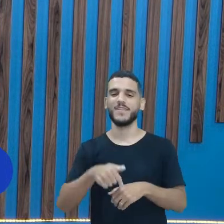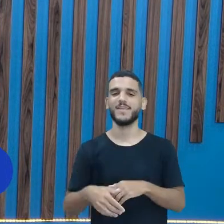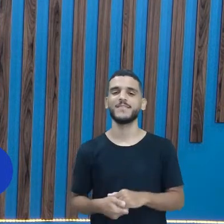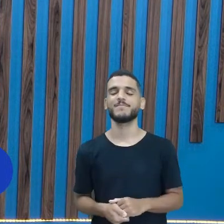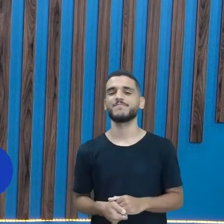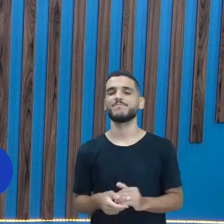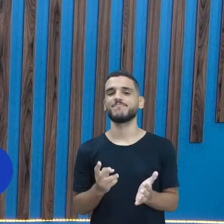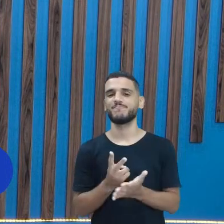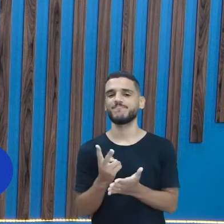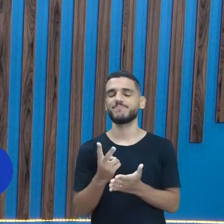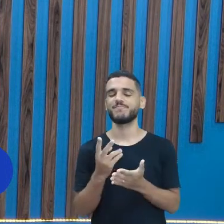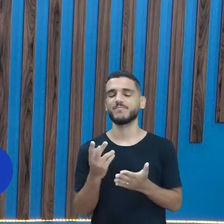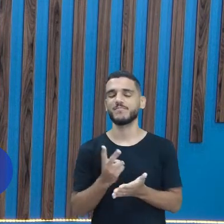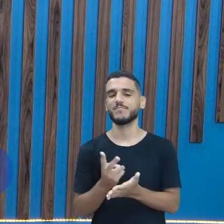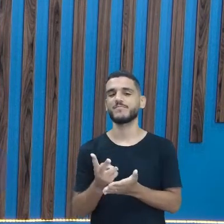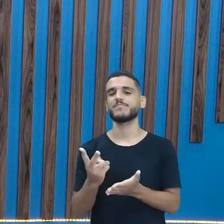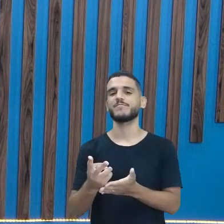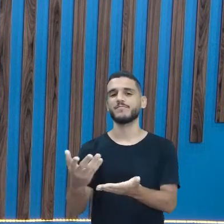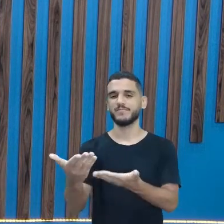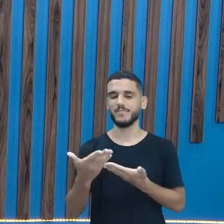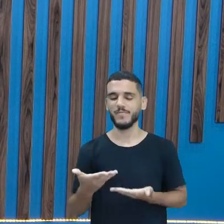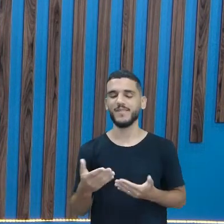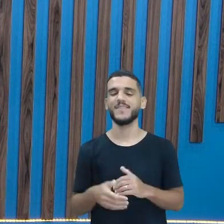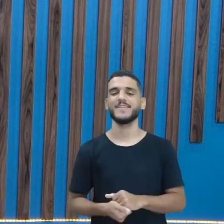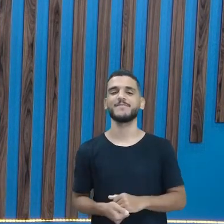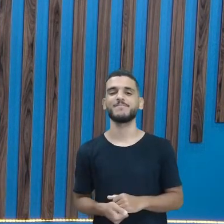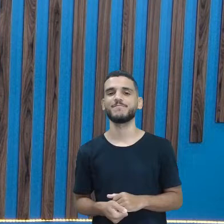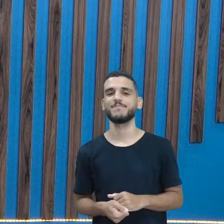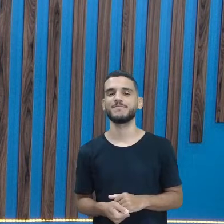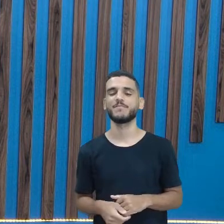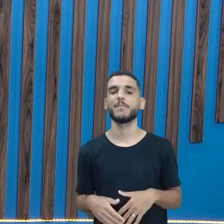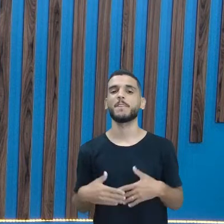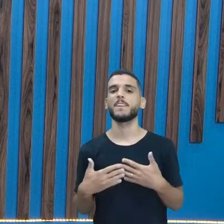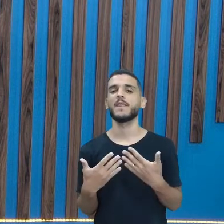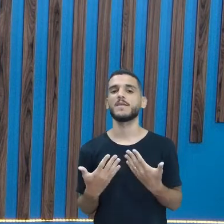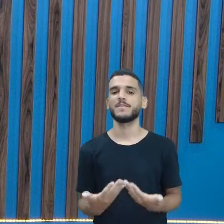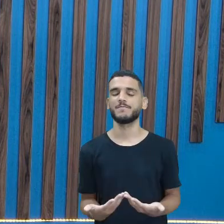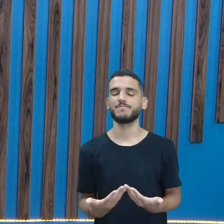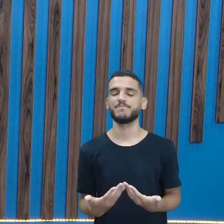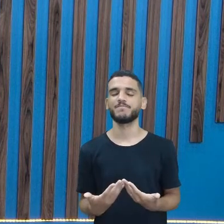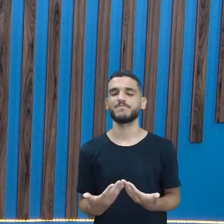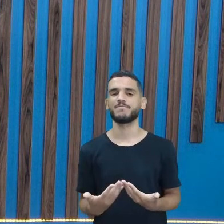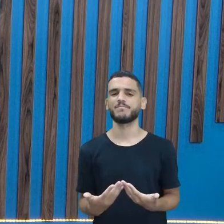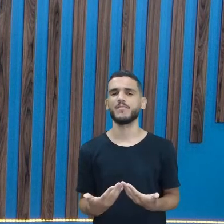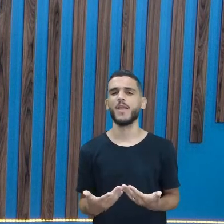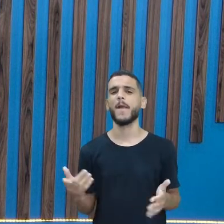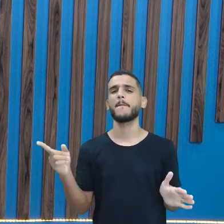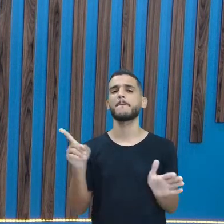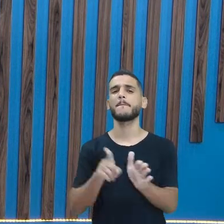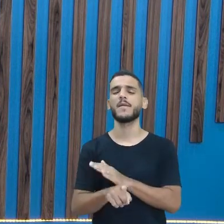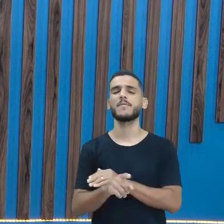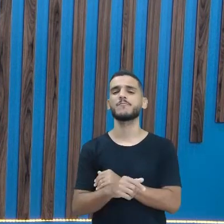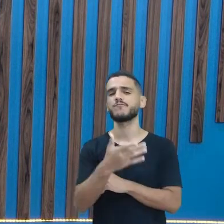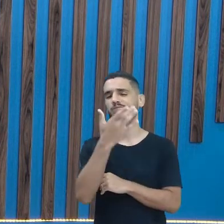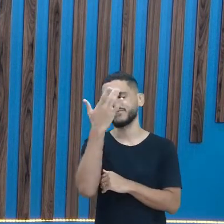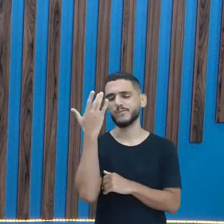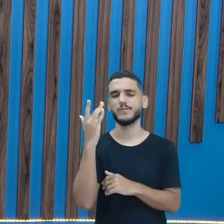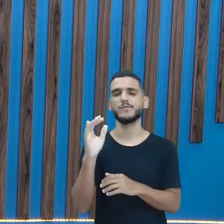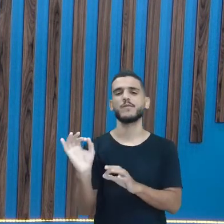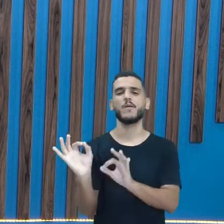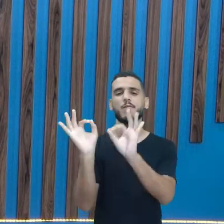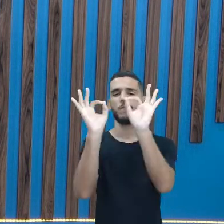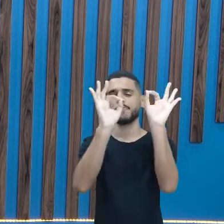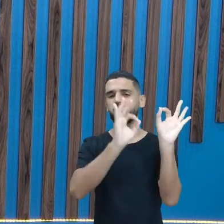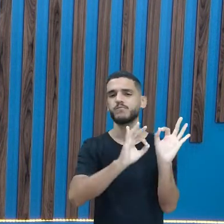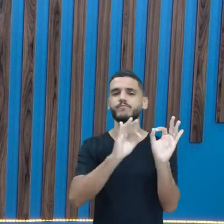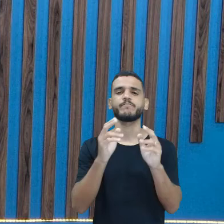Seja sempre bem-vindo, vocês fazem toda a diferença aqui. E aí, vê só, fazer aqui uma pergunta para o pessoal que está aí online com a